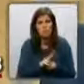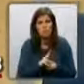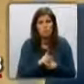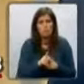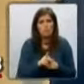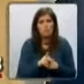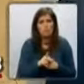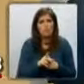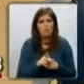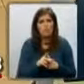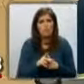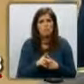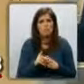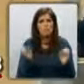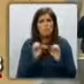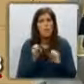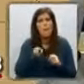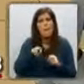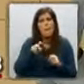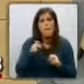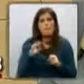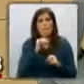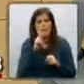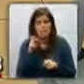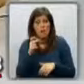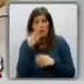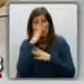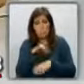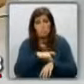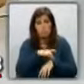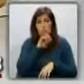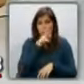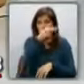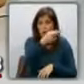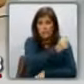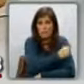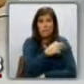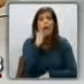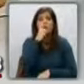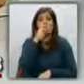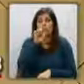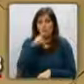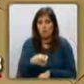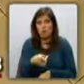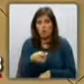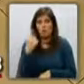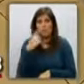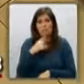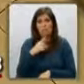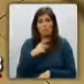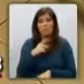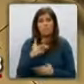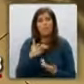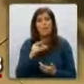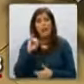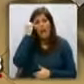Mãe já não tem nem pai. Maria é um exemplo de doente que poderia estar em casa. Tem 89 anos e sofre de Alzheimer,